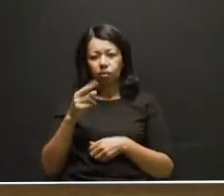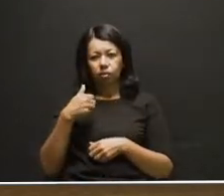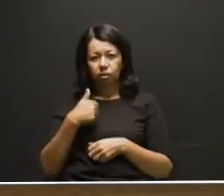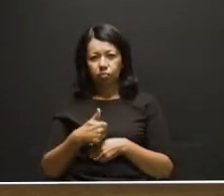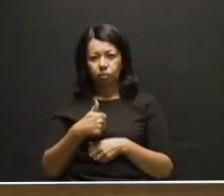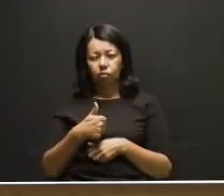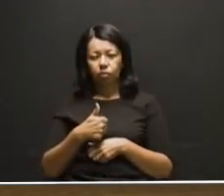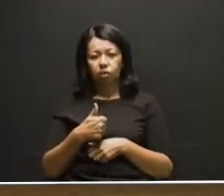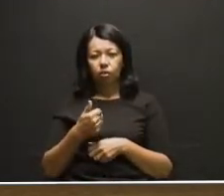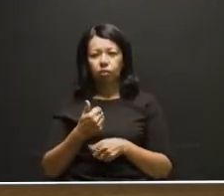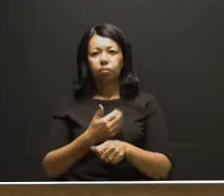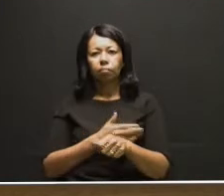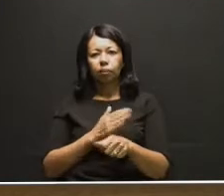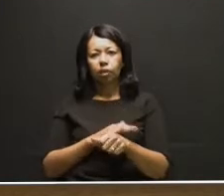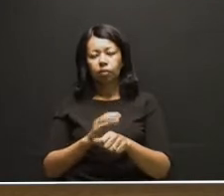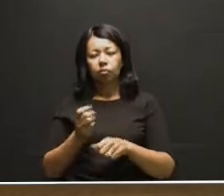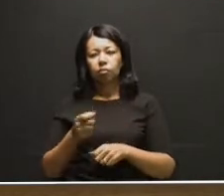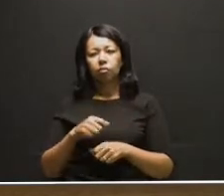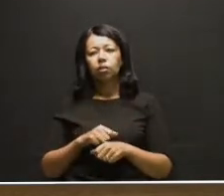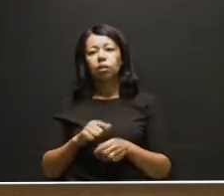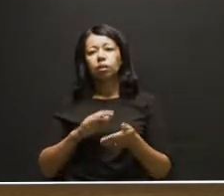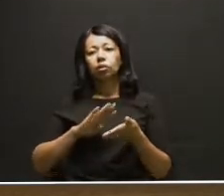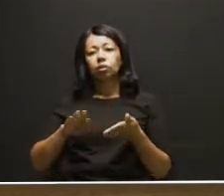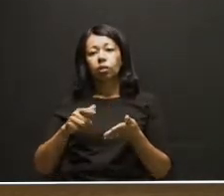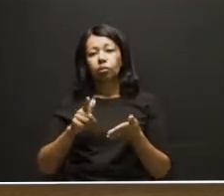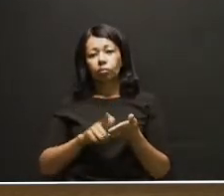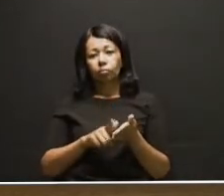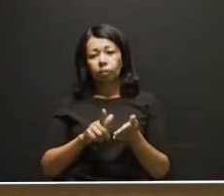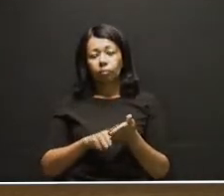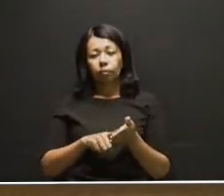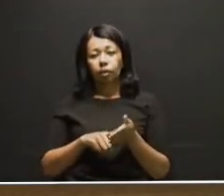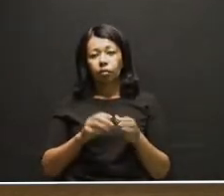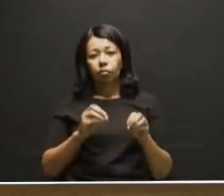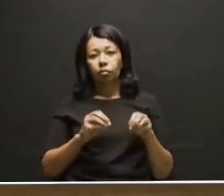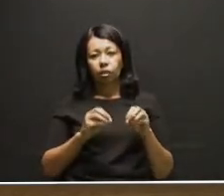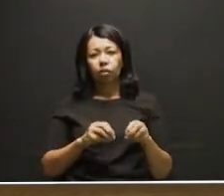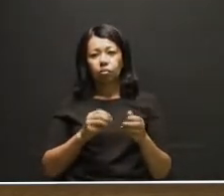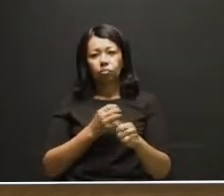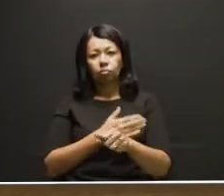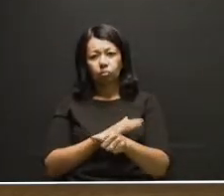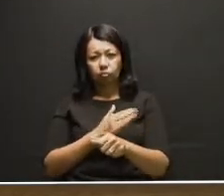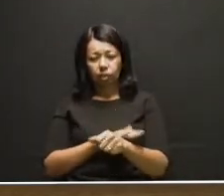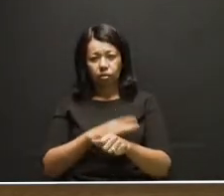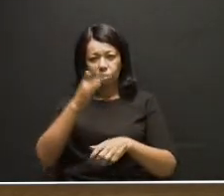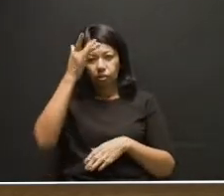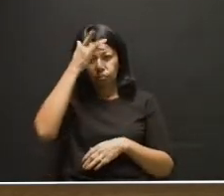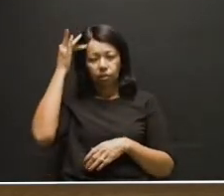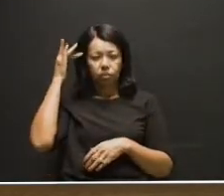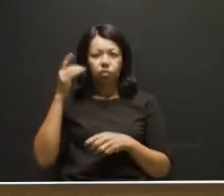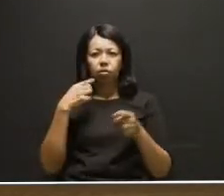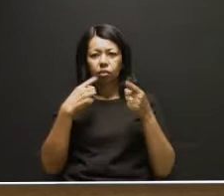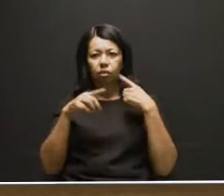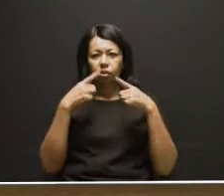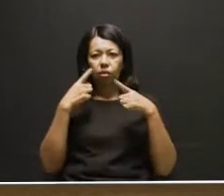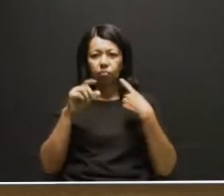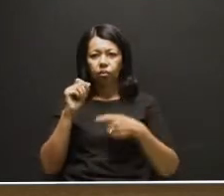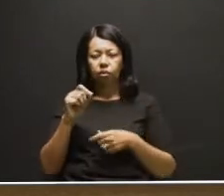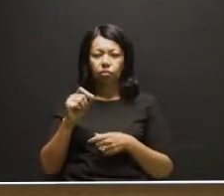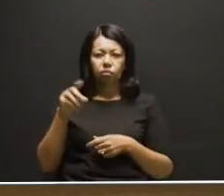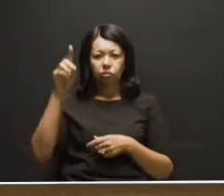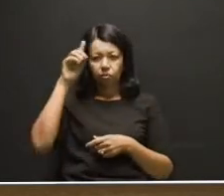resultados práticos quando você tira isso do papel e coloque isso no prático as pessoas cobram isso da gente